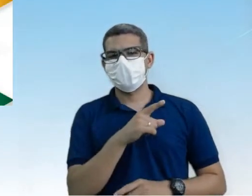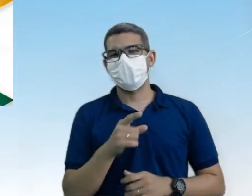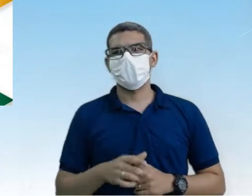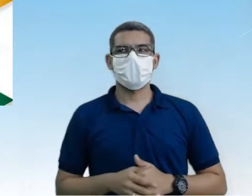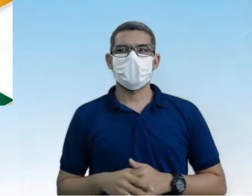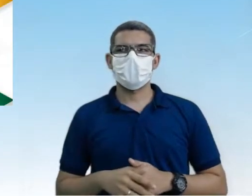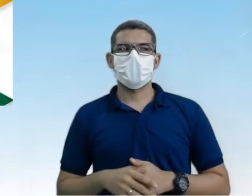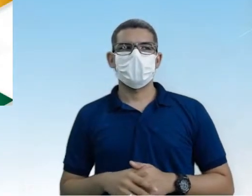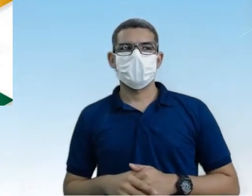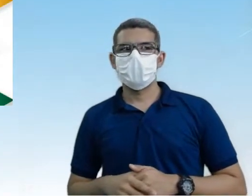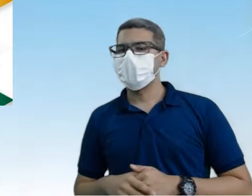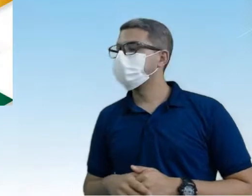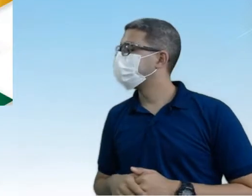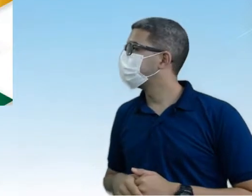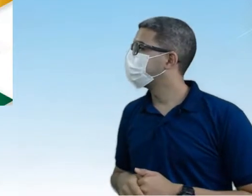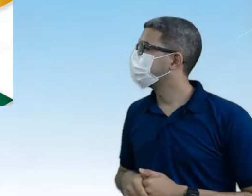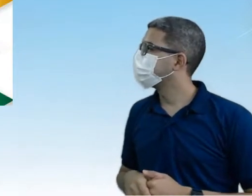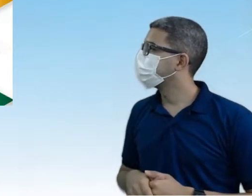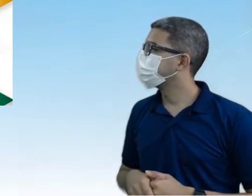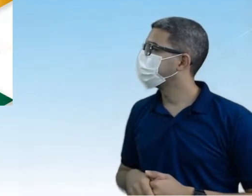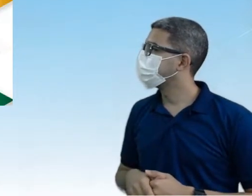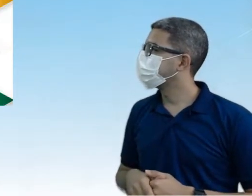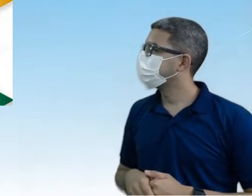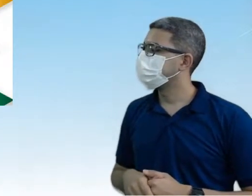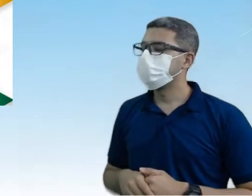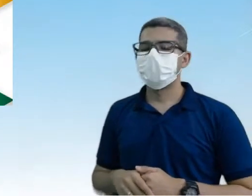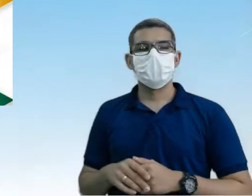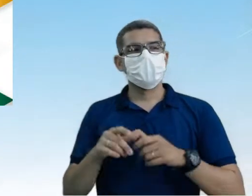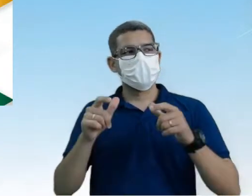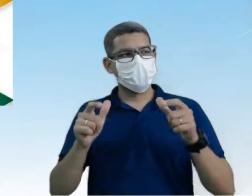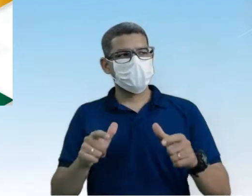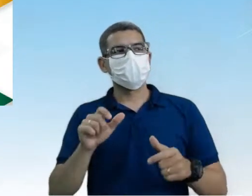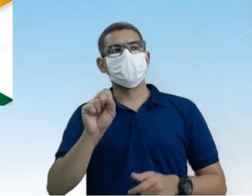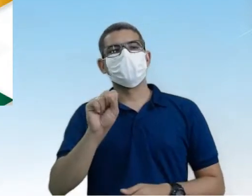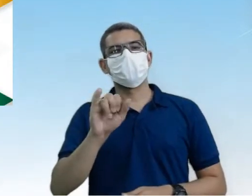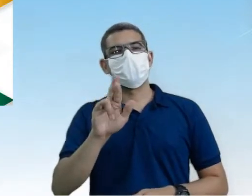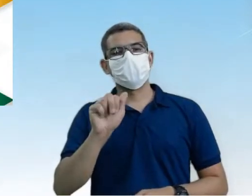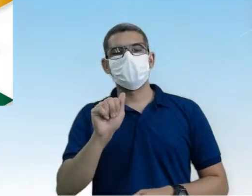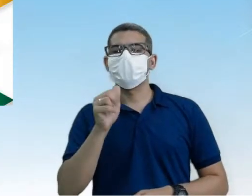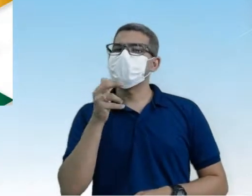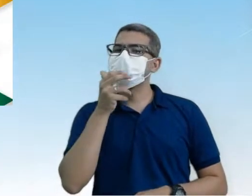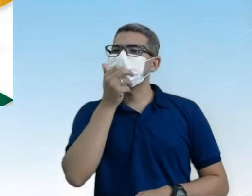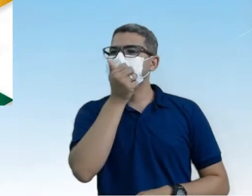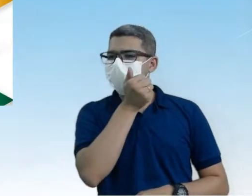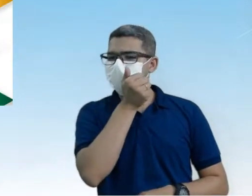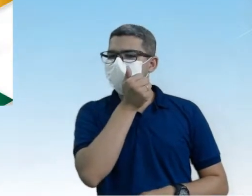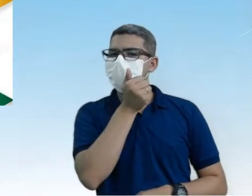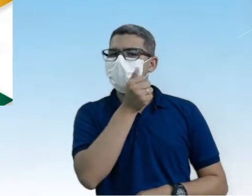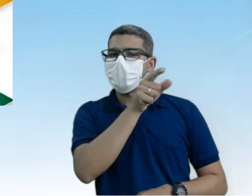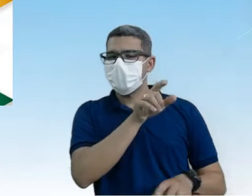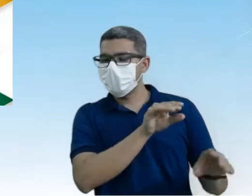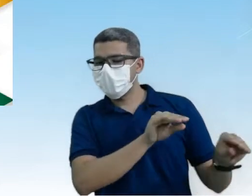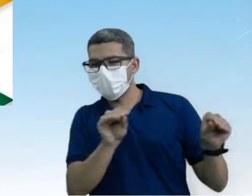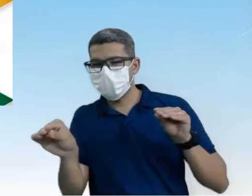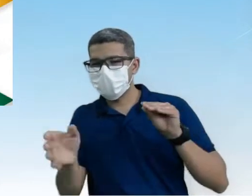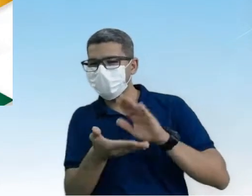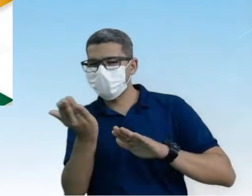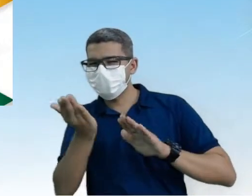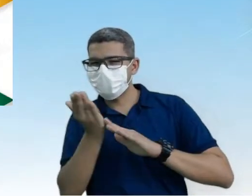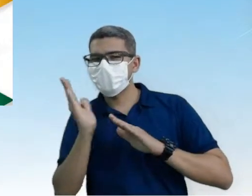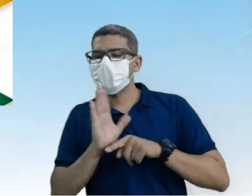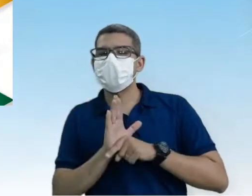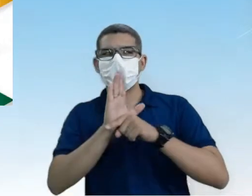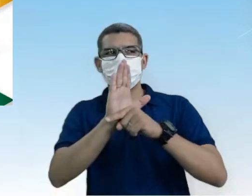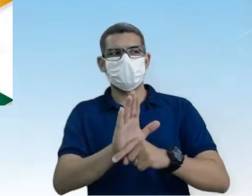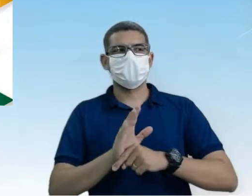ó, Save Syria, salve a Síria, help the refugees, ajude os refugiados.